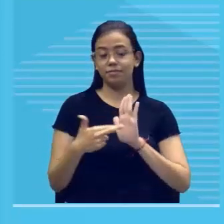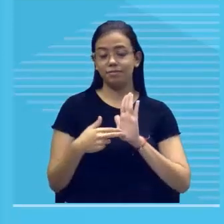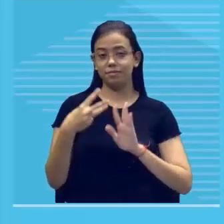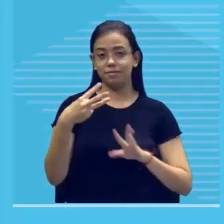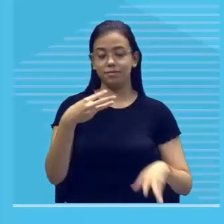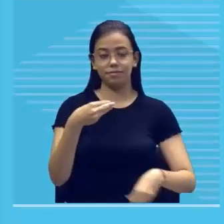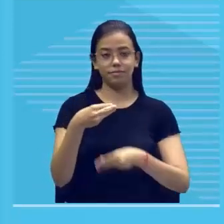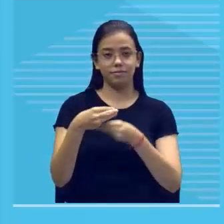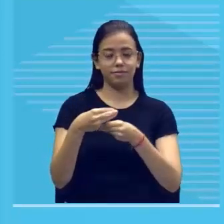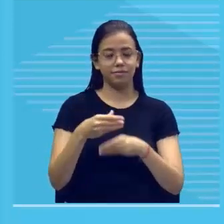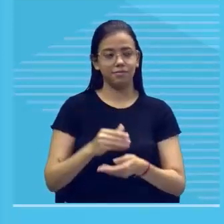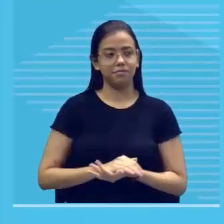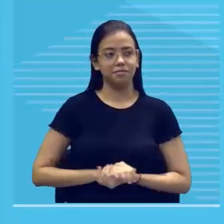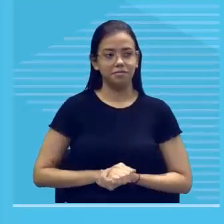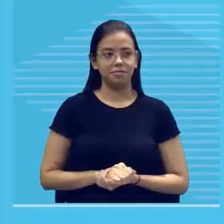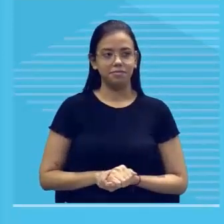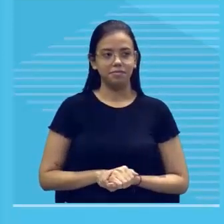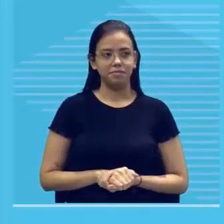três composta